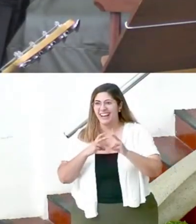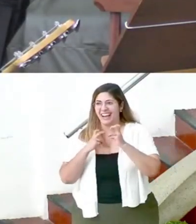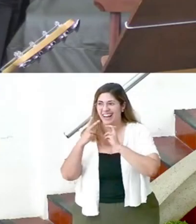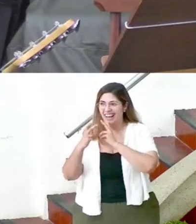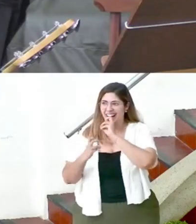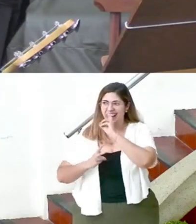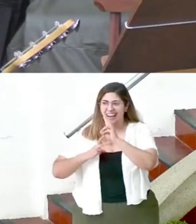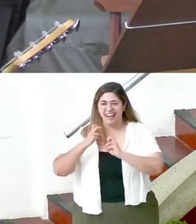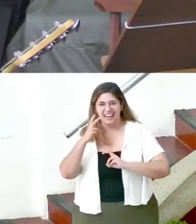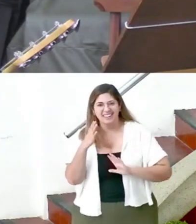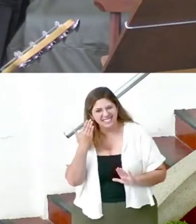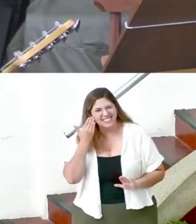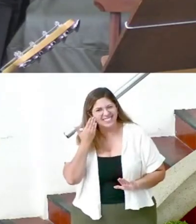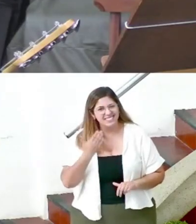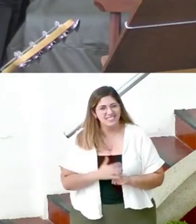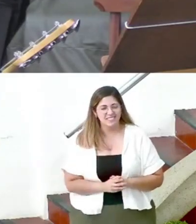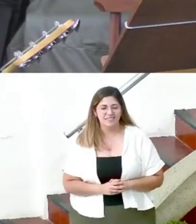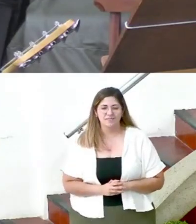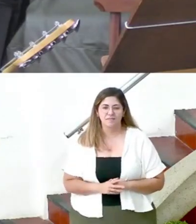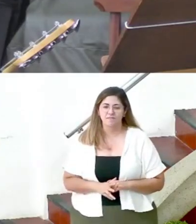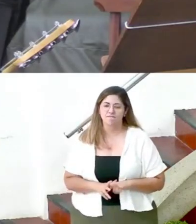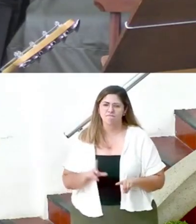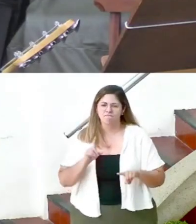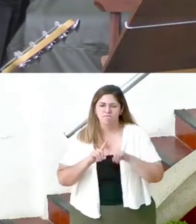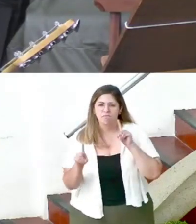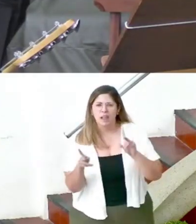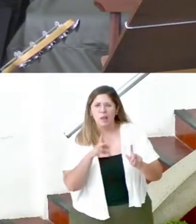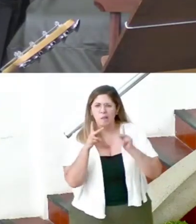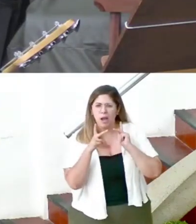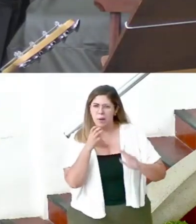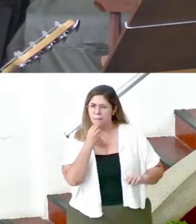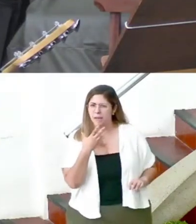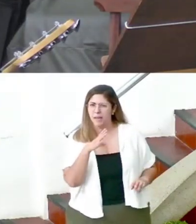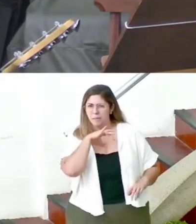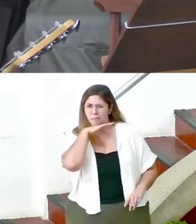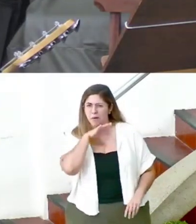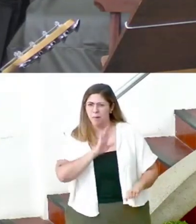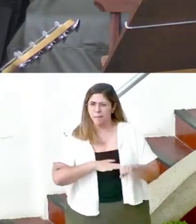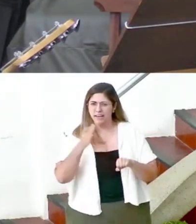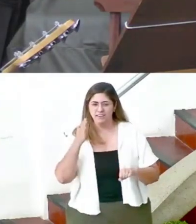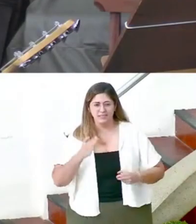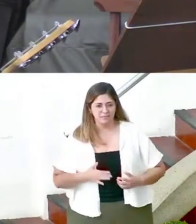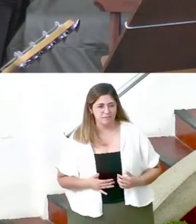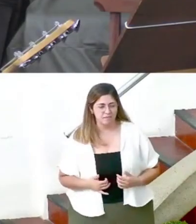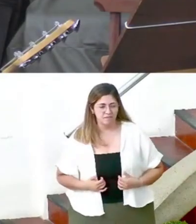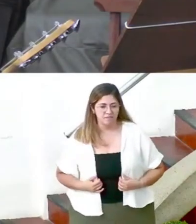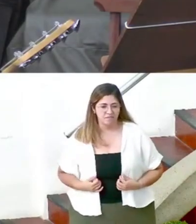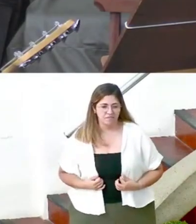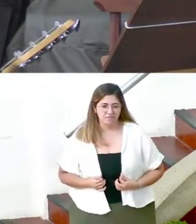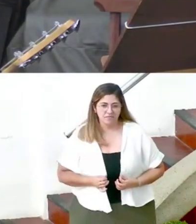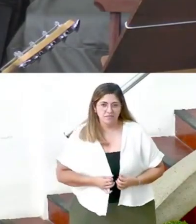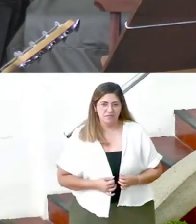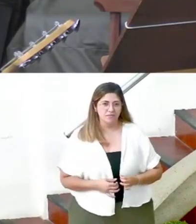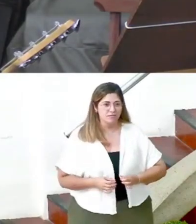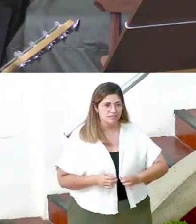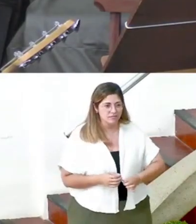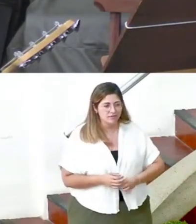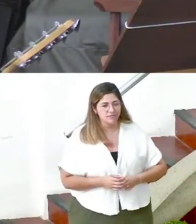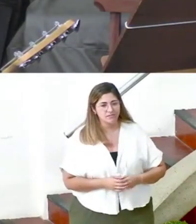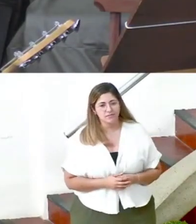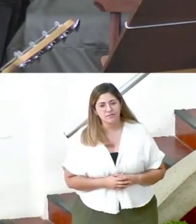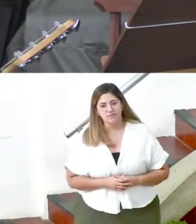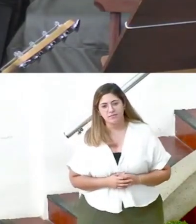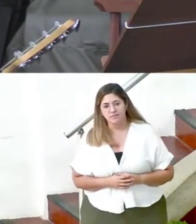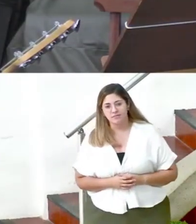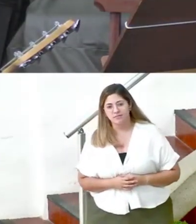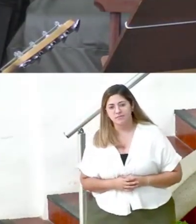eu acho que eu estou falando muito bem ainda. Eu vou piorar um pouquinho mais. Isso é ele analisando os cristãos do primeiro século.